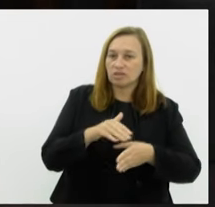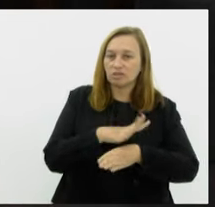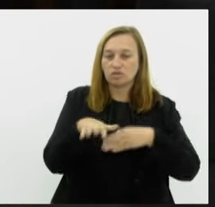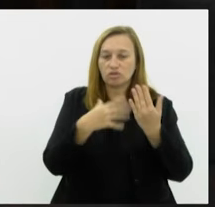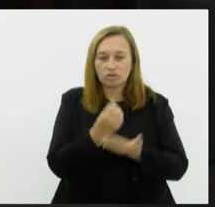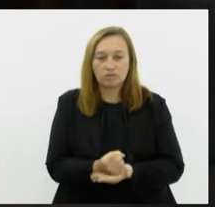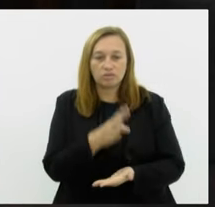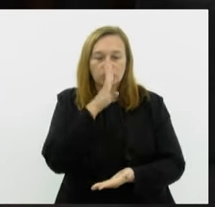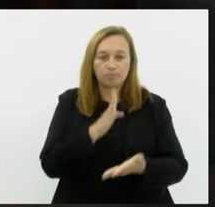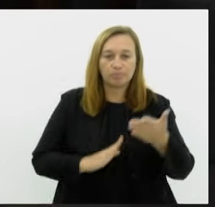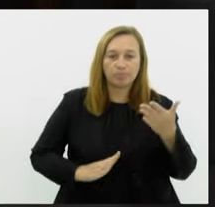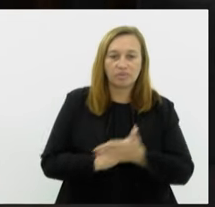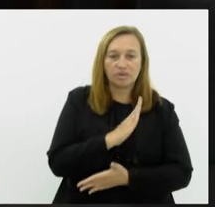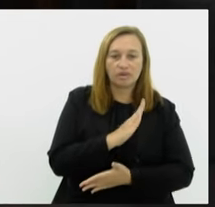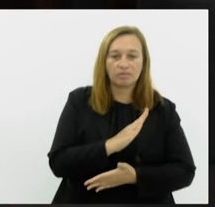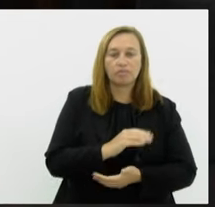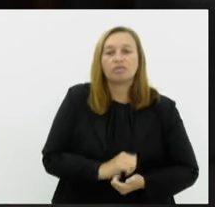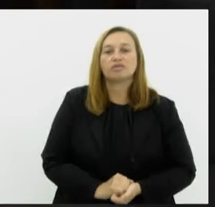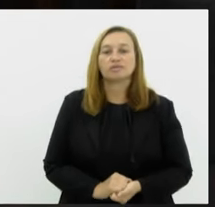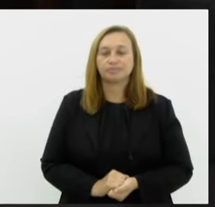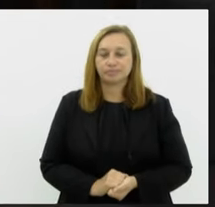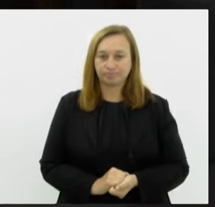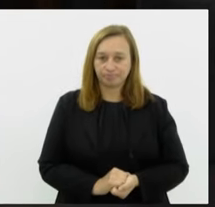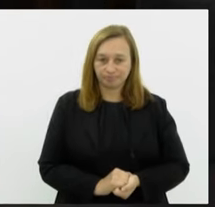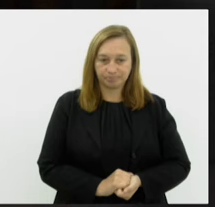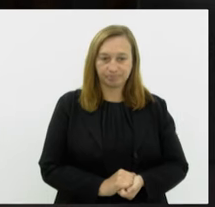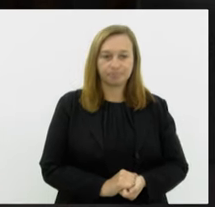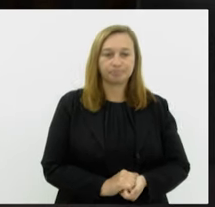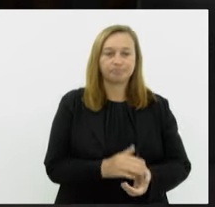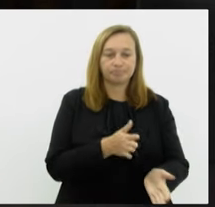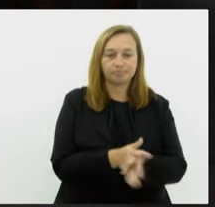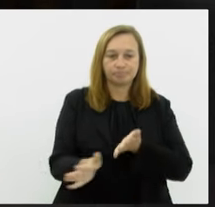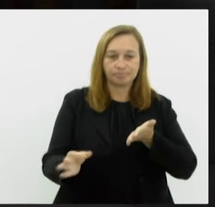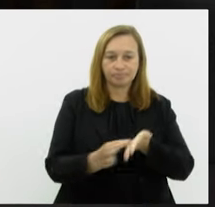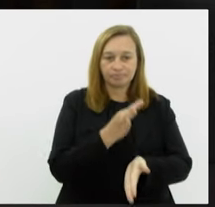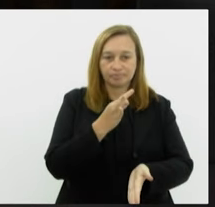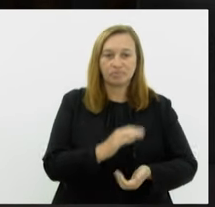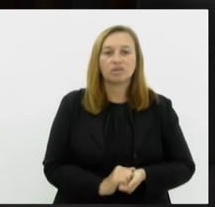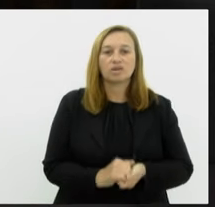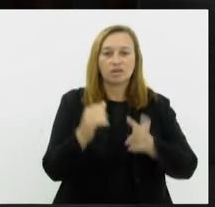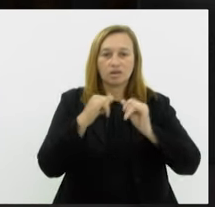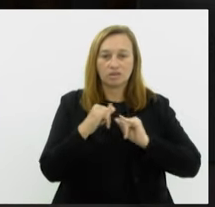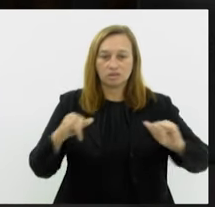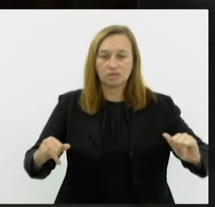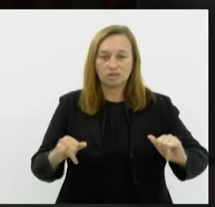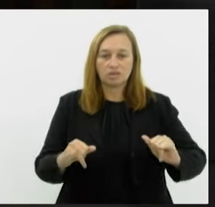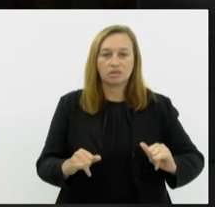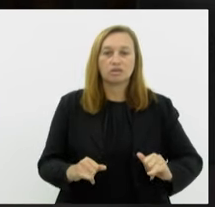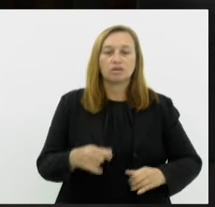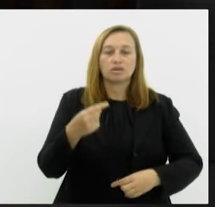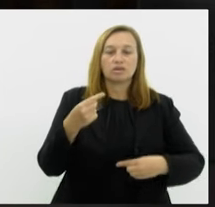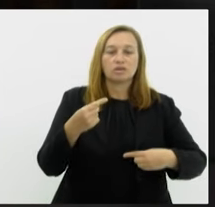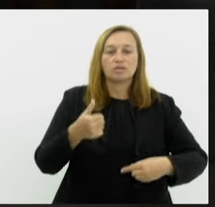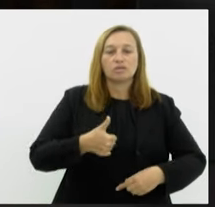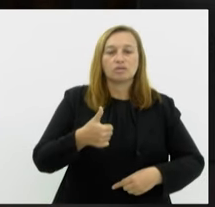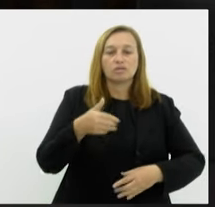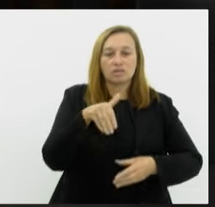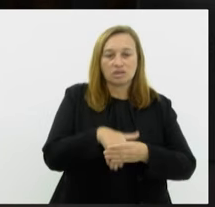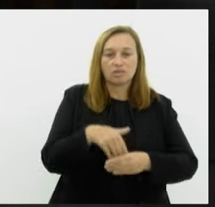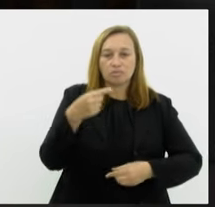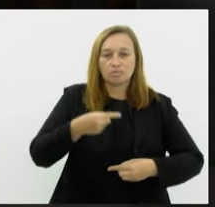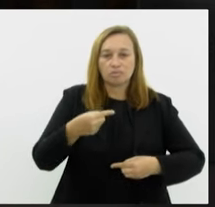senhores que aprovam, permaneçam como estão. Aprovado, vai autógrafo. Anuncio, em votação, em primeira